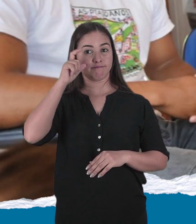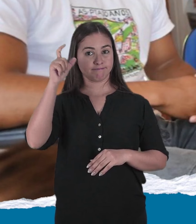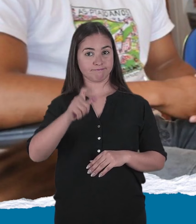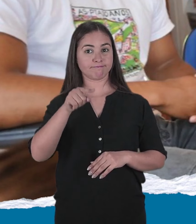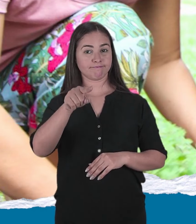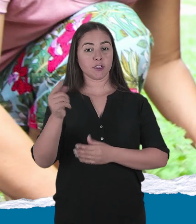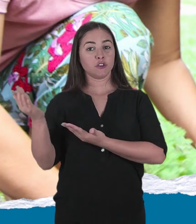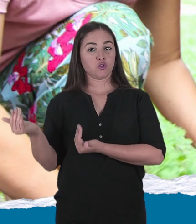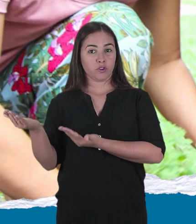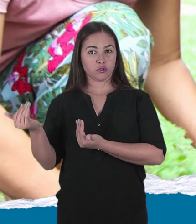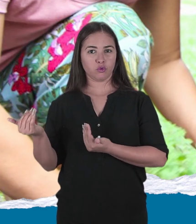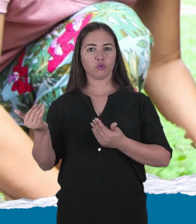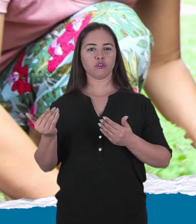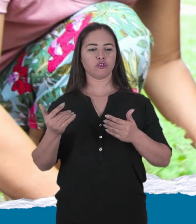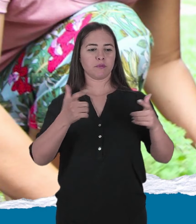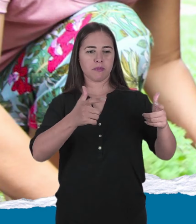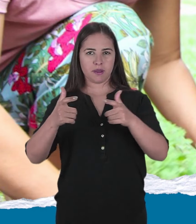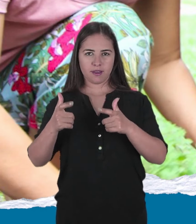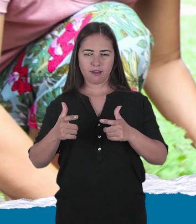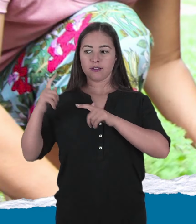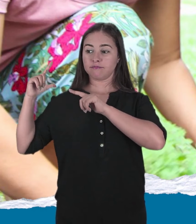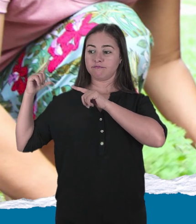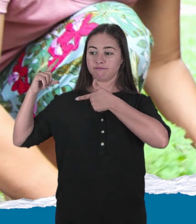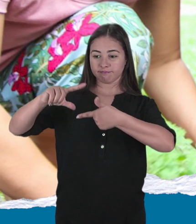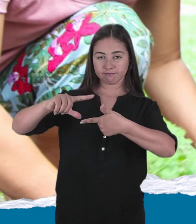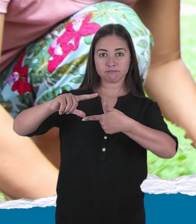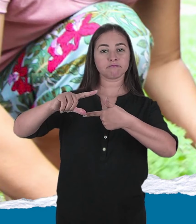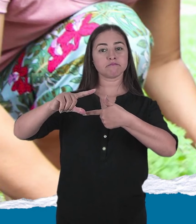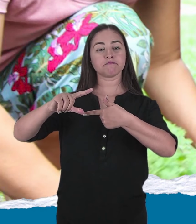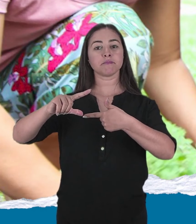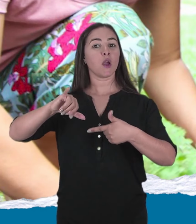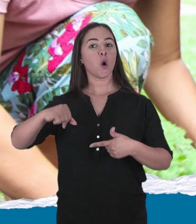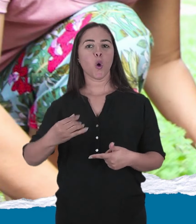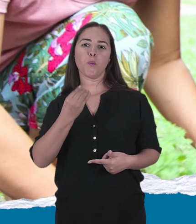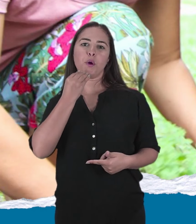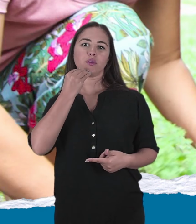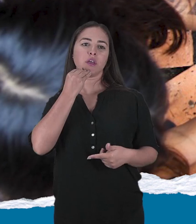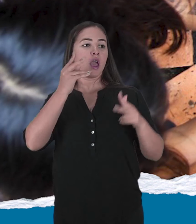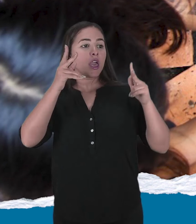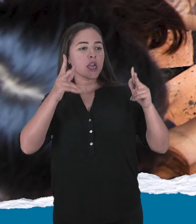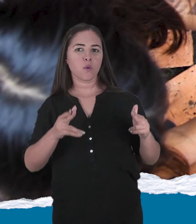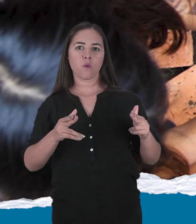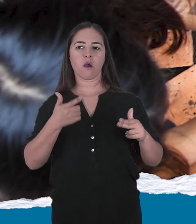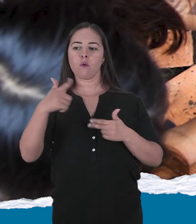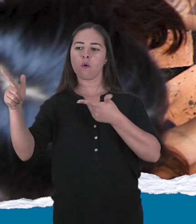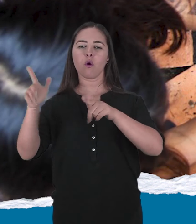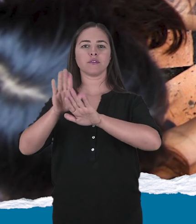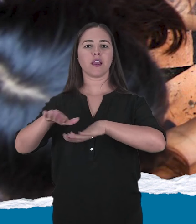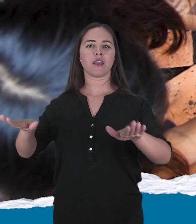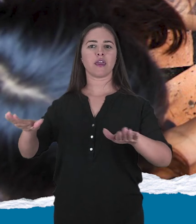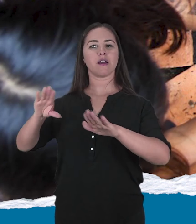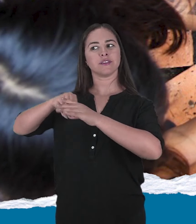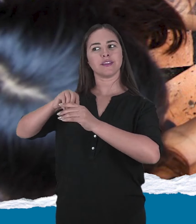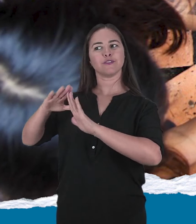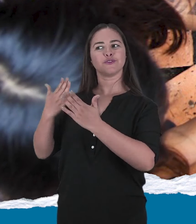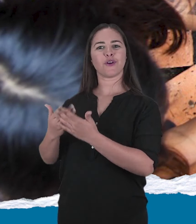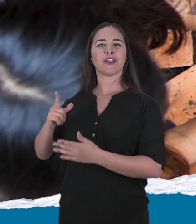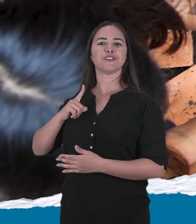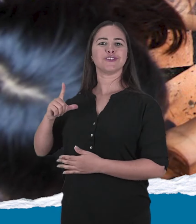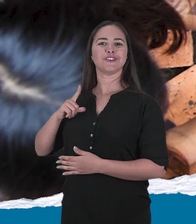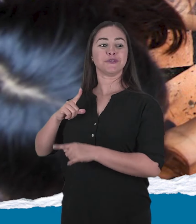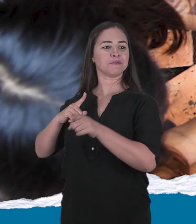essa juventude das comunidades tradicionais ter a mesma oportunidade que as outras crianças nas escolas tiveram,